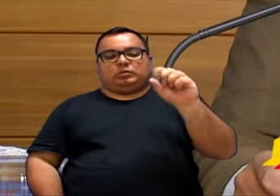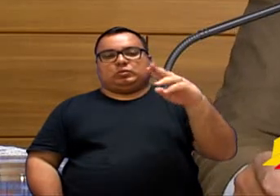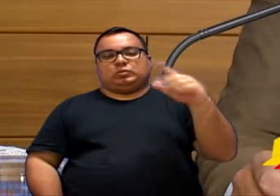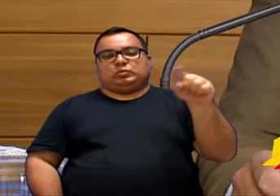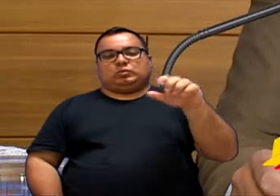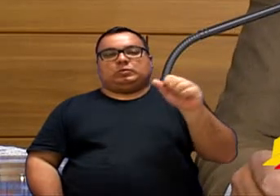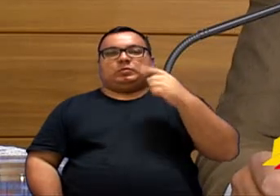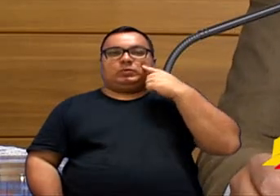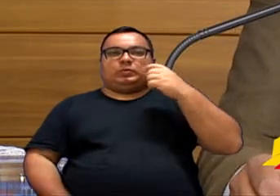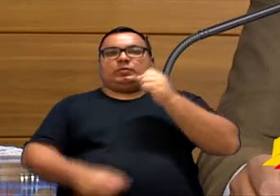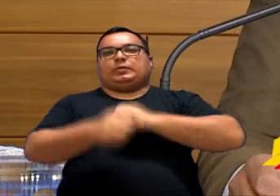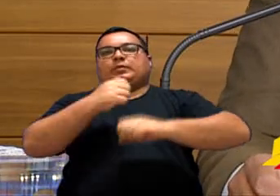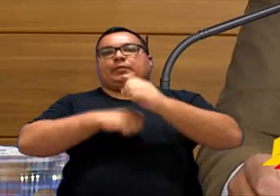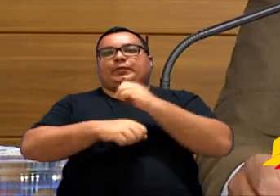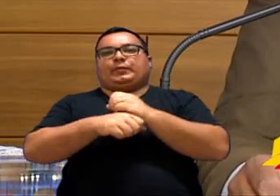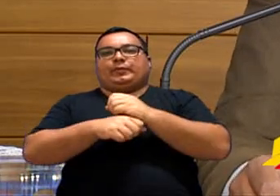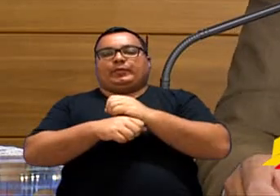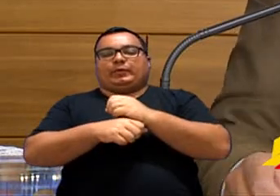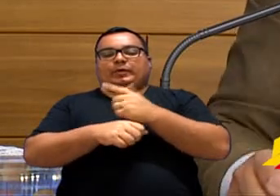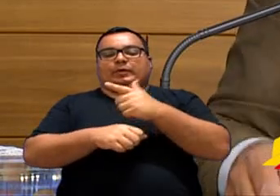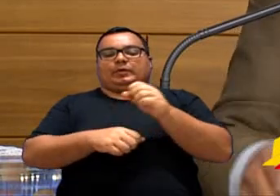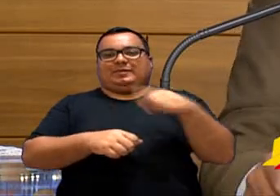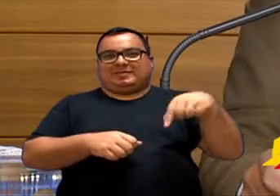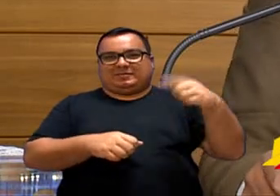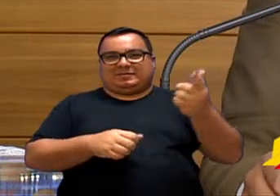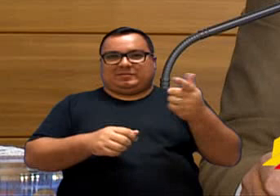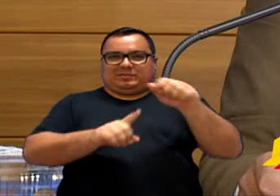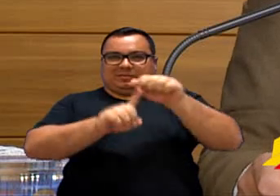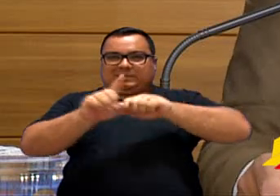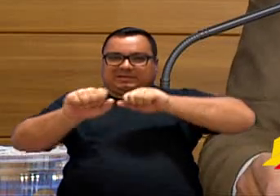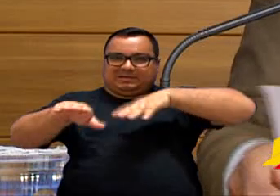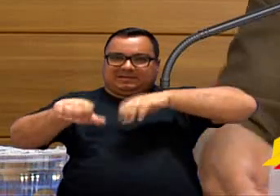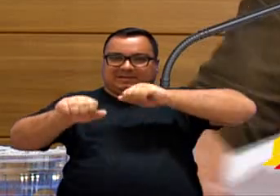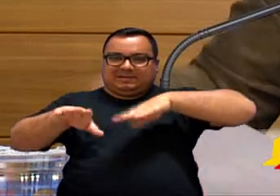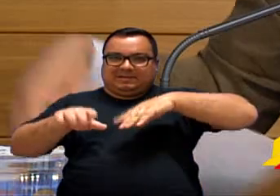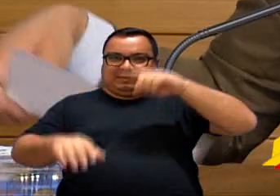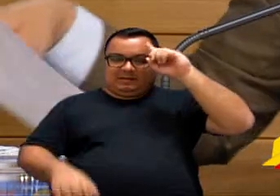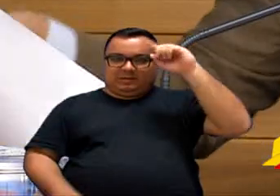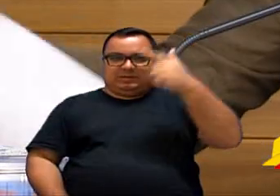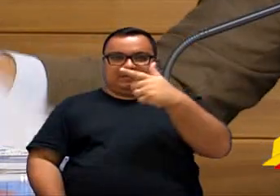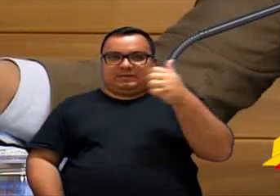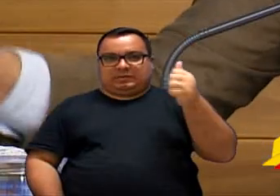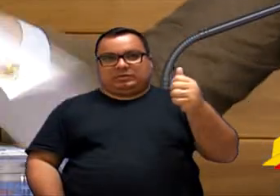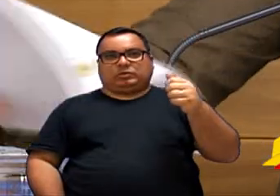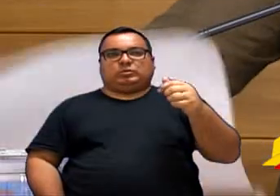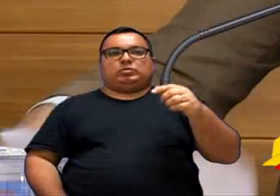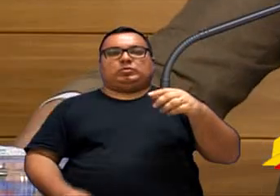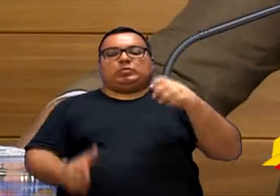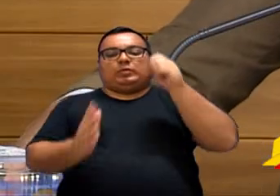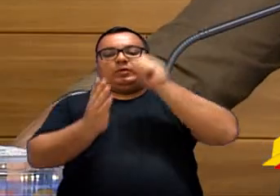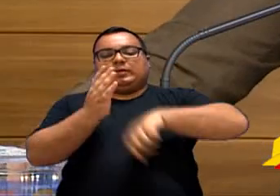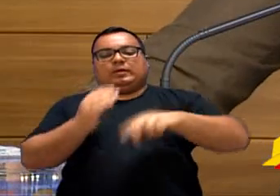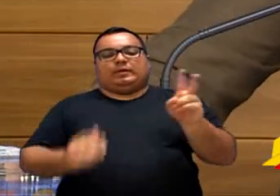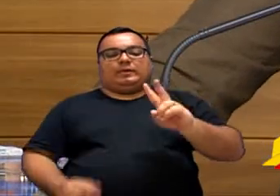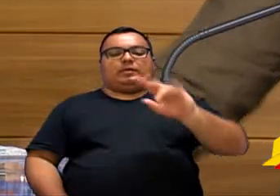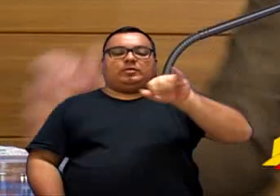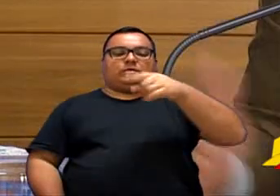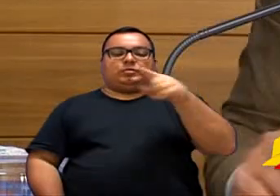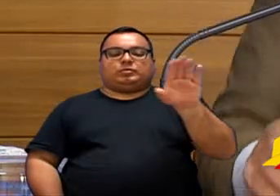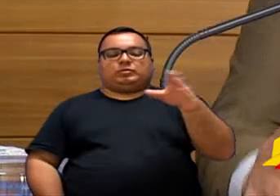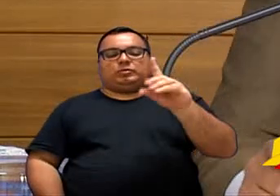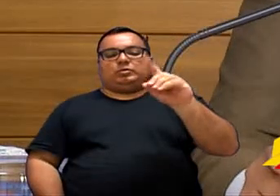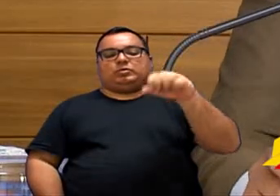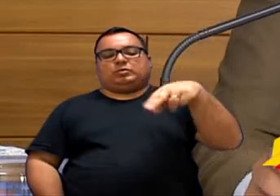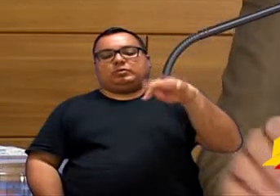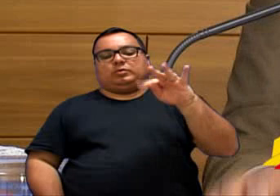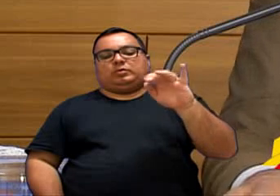dia 21 de setembro, assinado por este vereador desta casa, João Donizete. Voto de